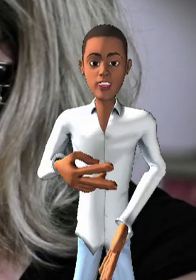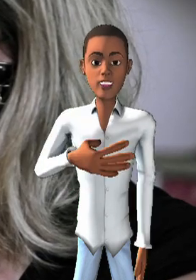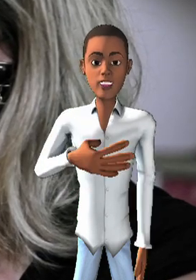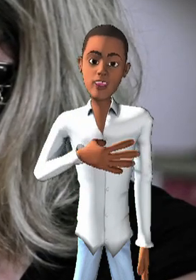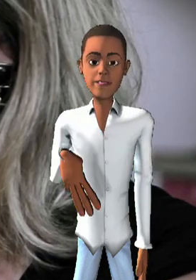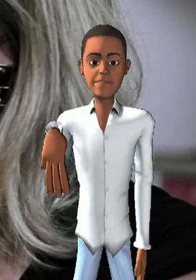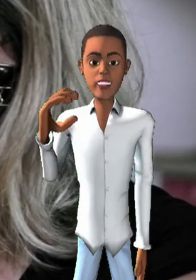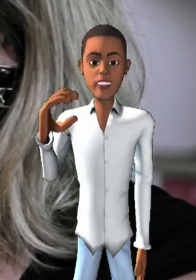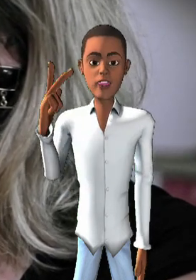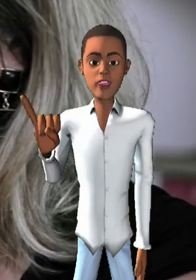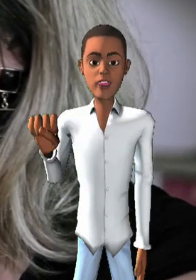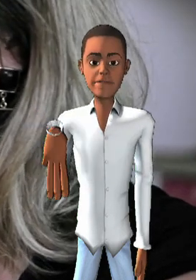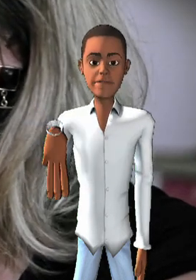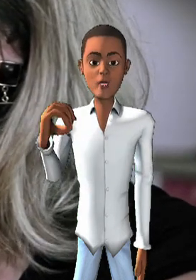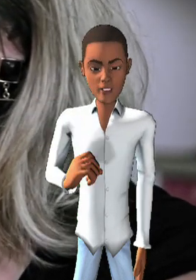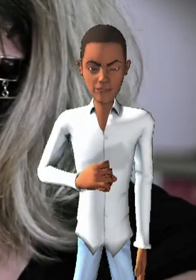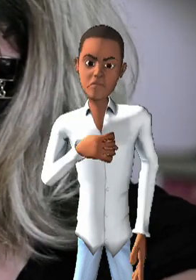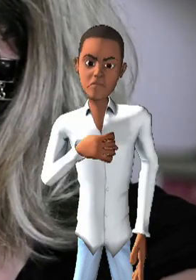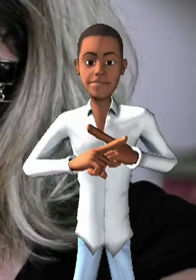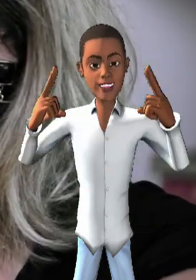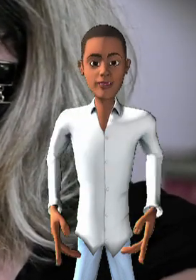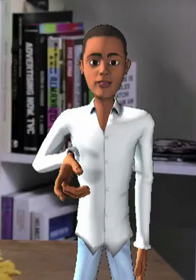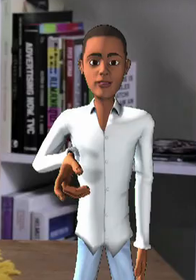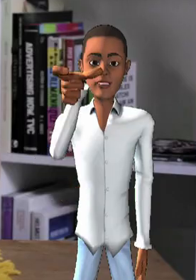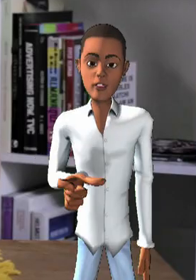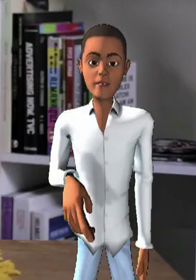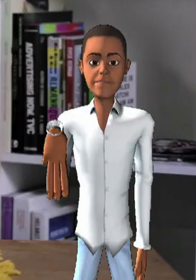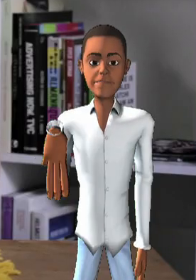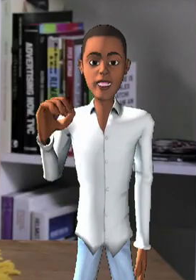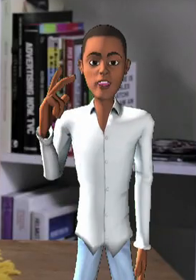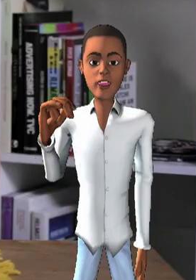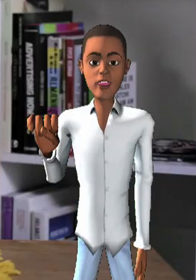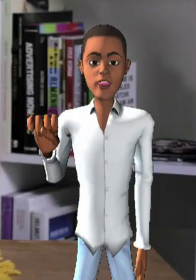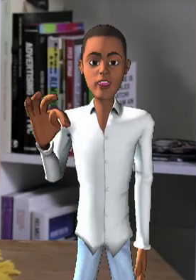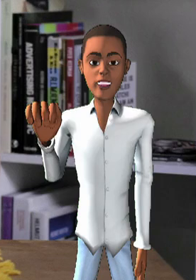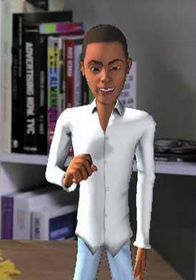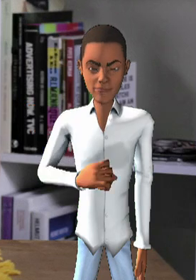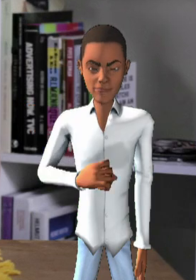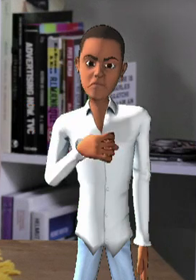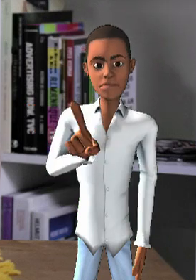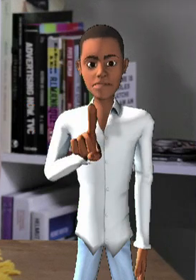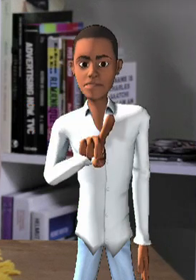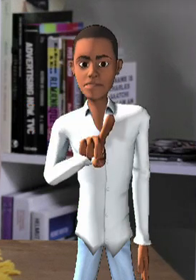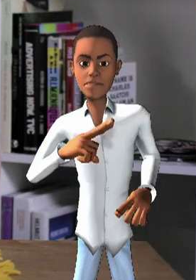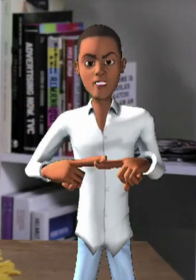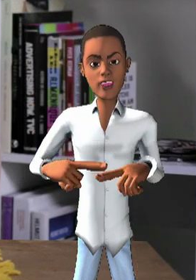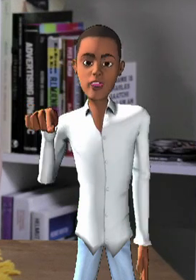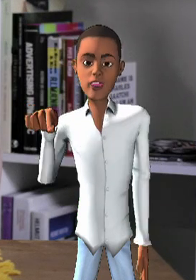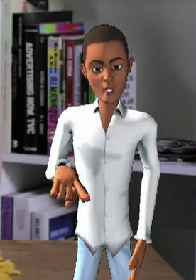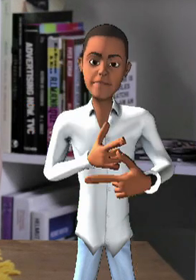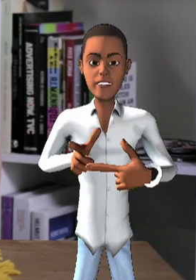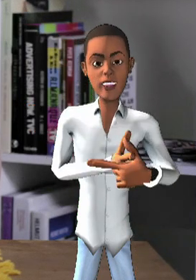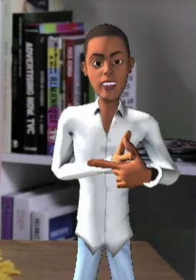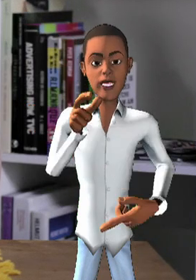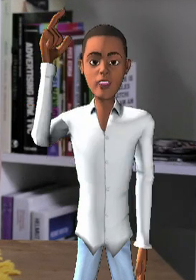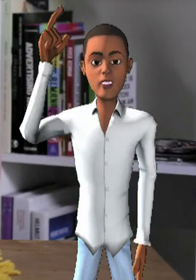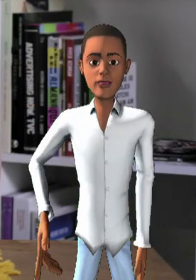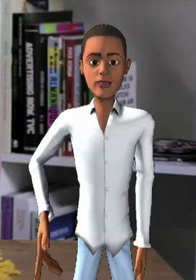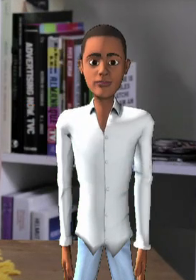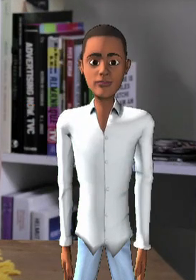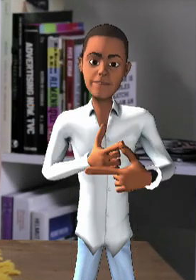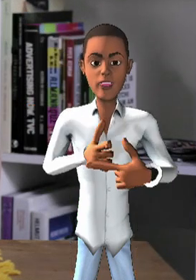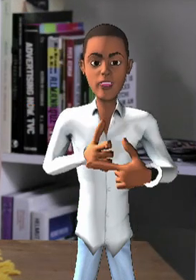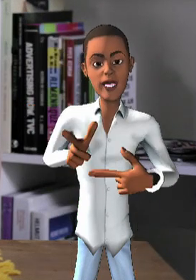que é, odeio o machismo, não o machista. É um problema cultural, não é um problema pessoal. É uma